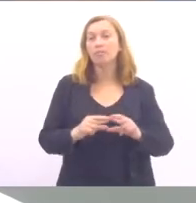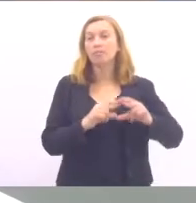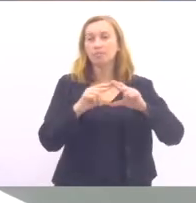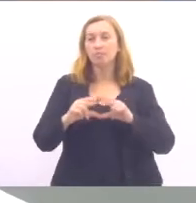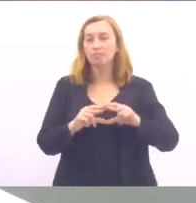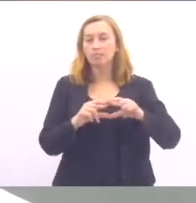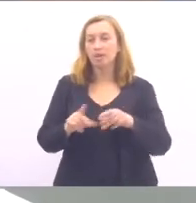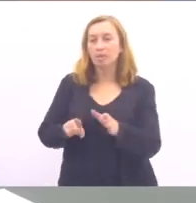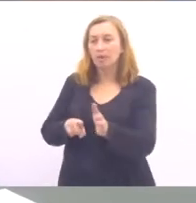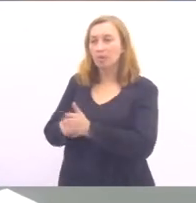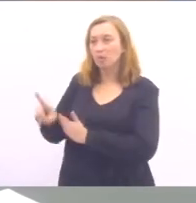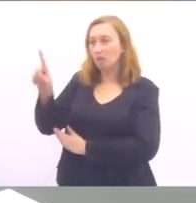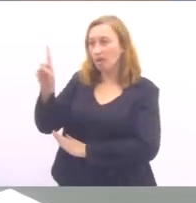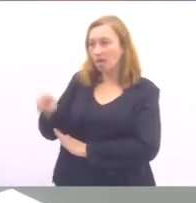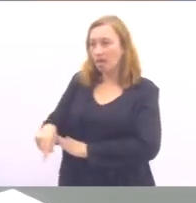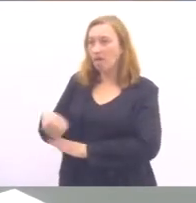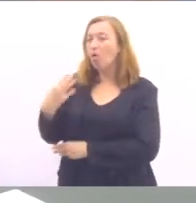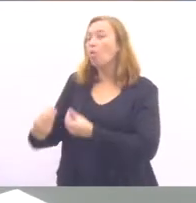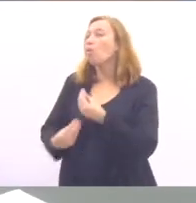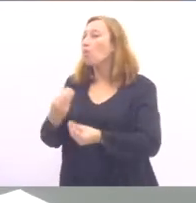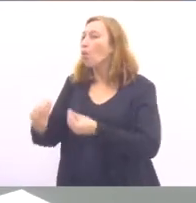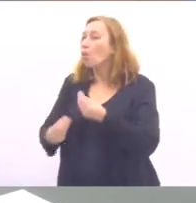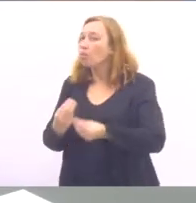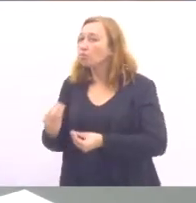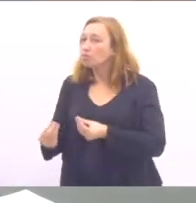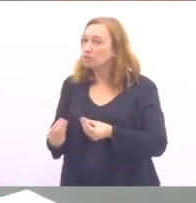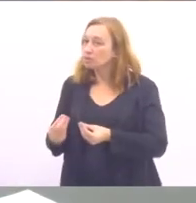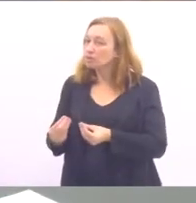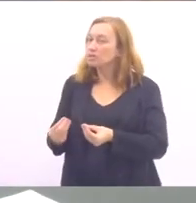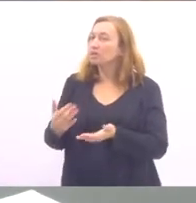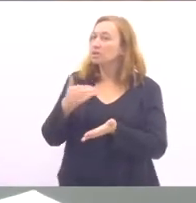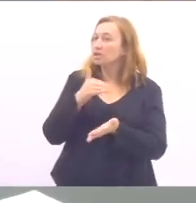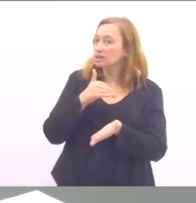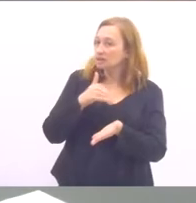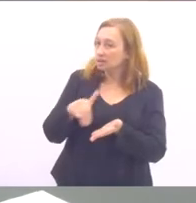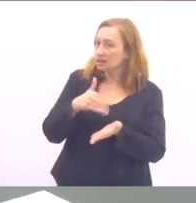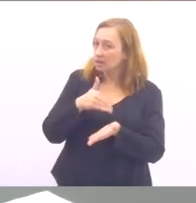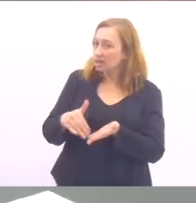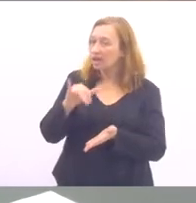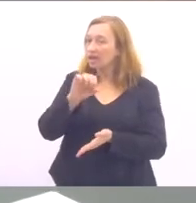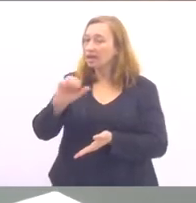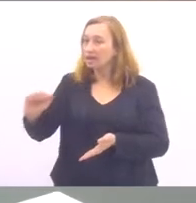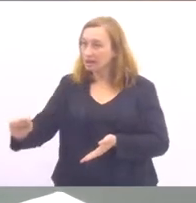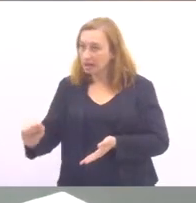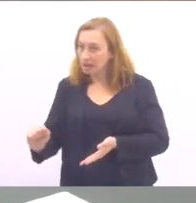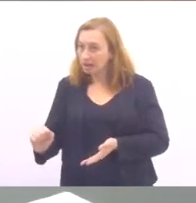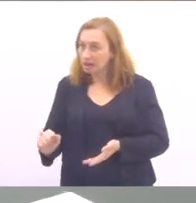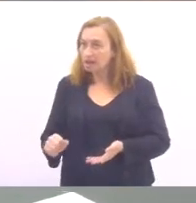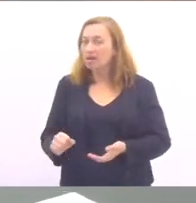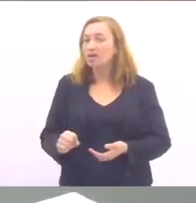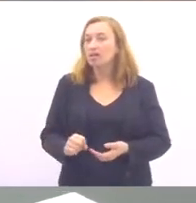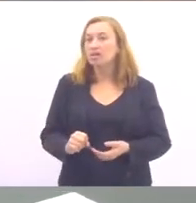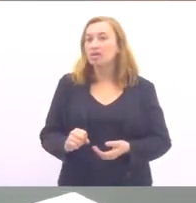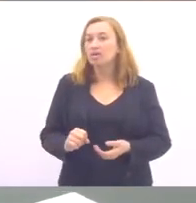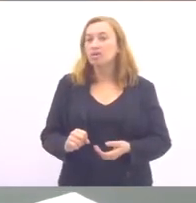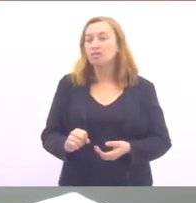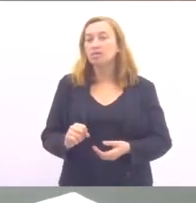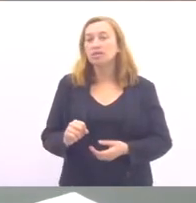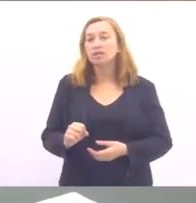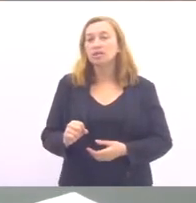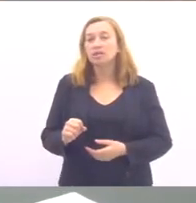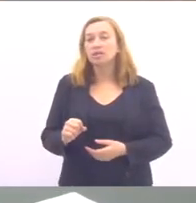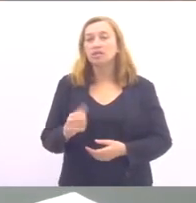minha pergunta é: como Secretaria e INEA pretendem, além do